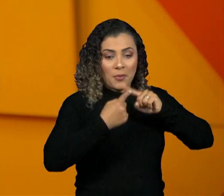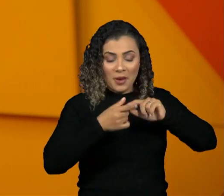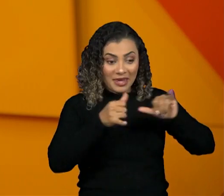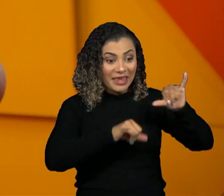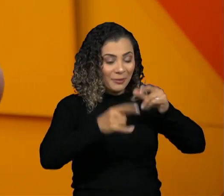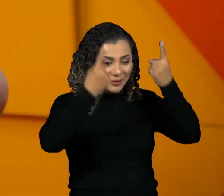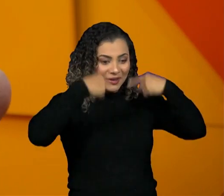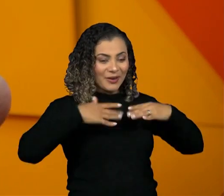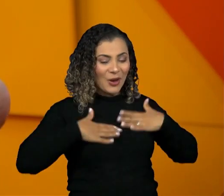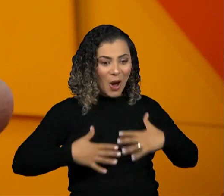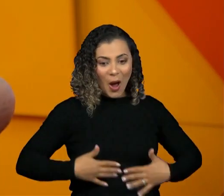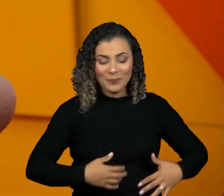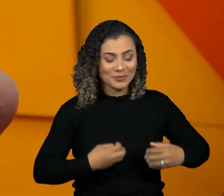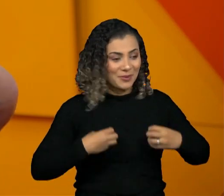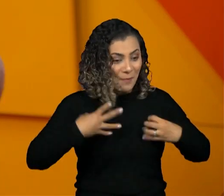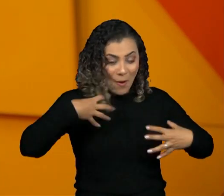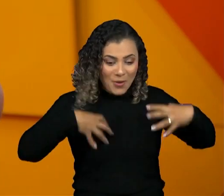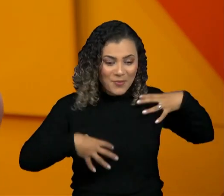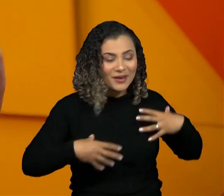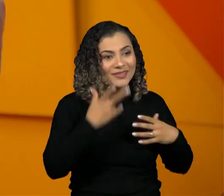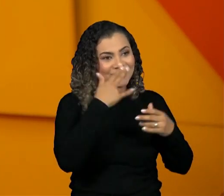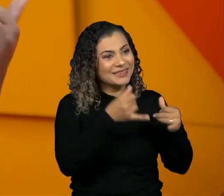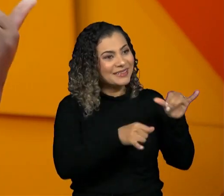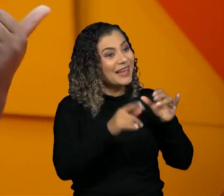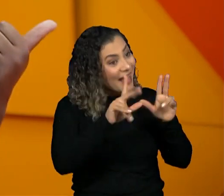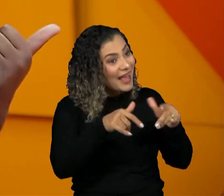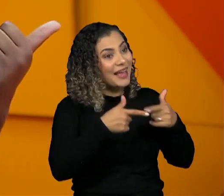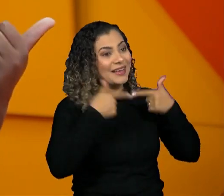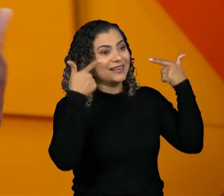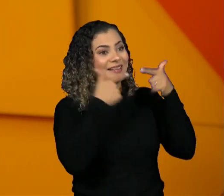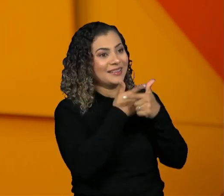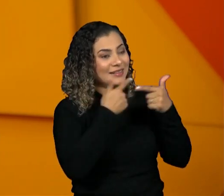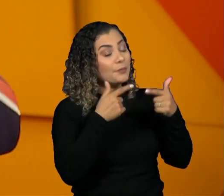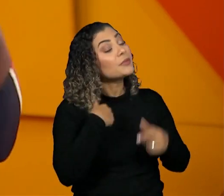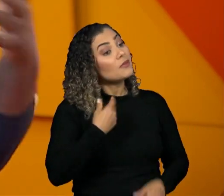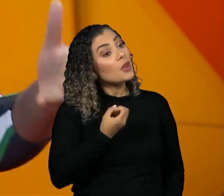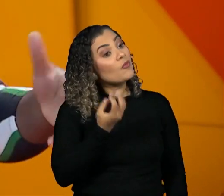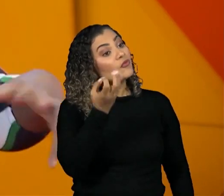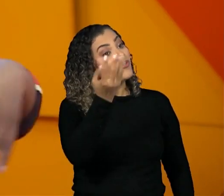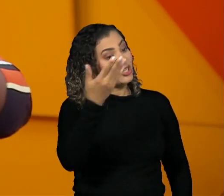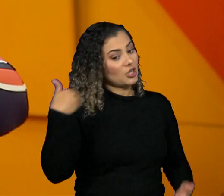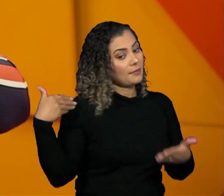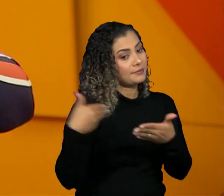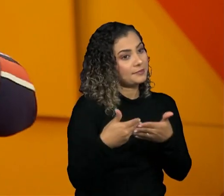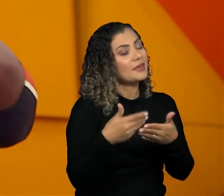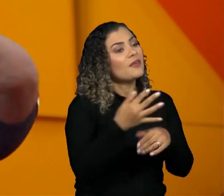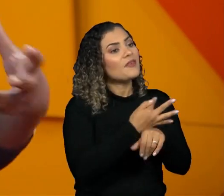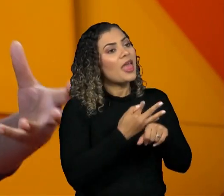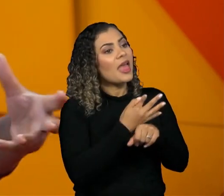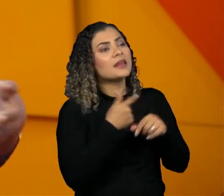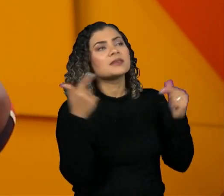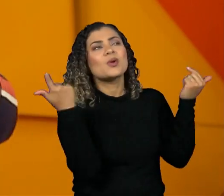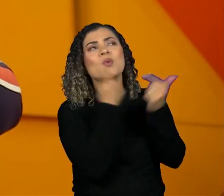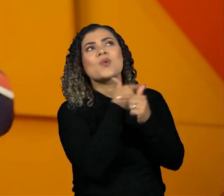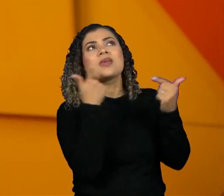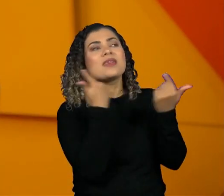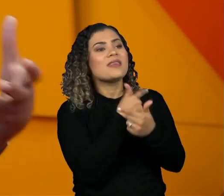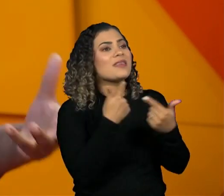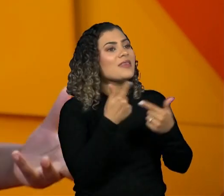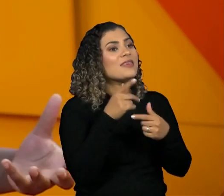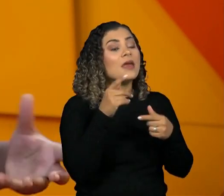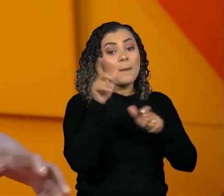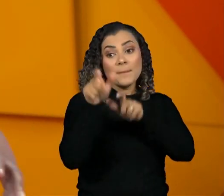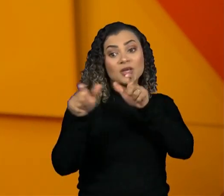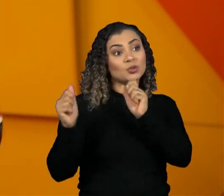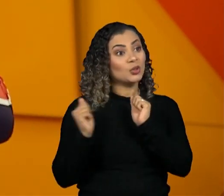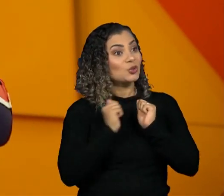aí eclodindo dentro da gente. Juliana, recentemente eu fui viajar, era férias, e eu ri pra caramba. E as pessoas que estavam ali